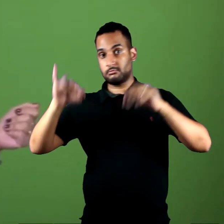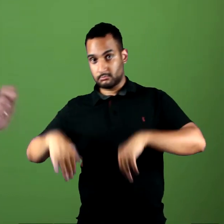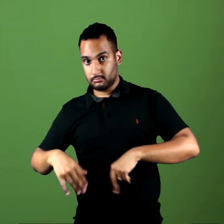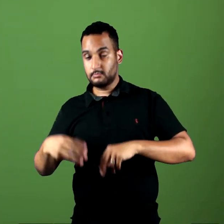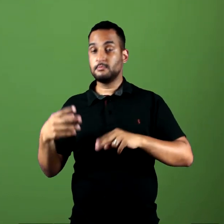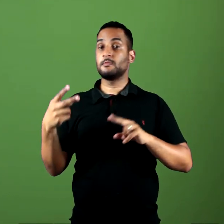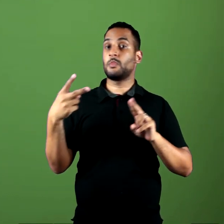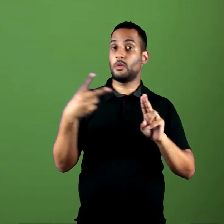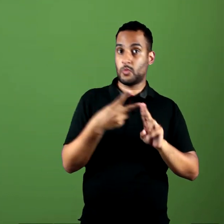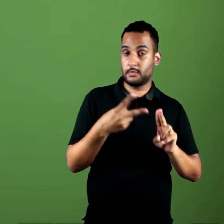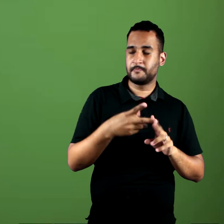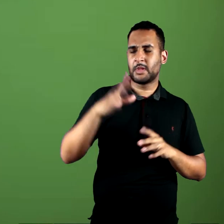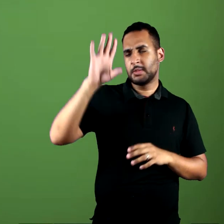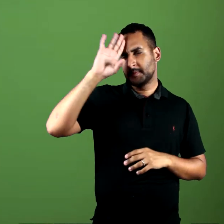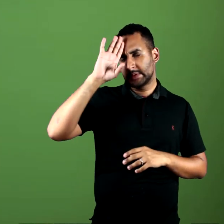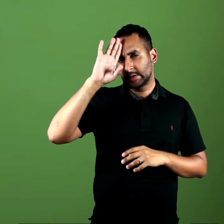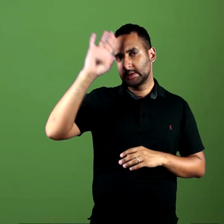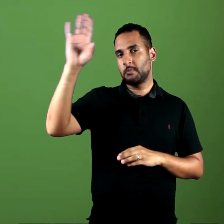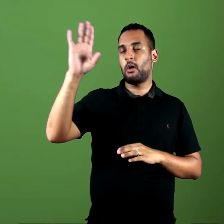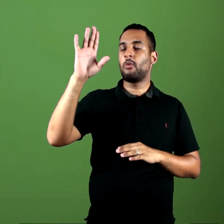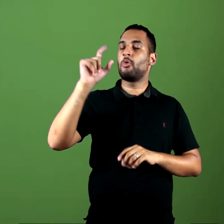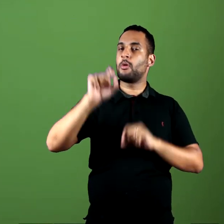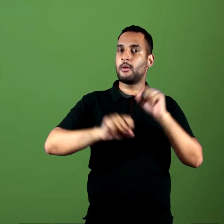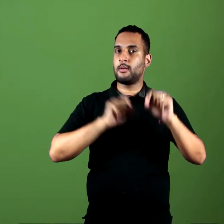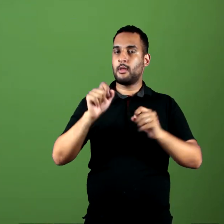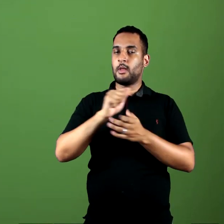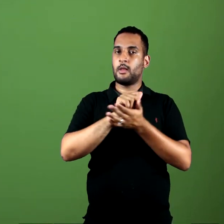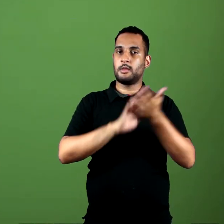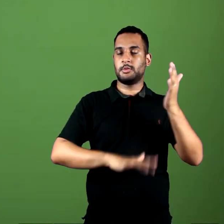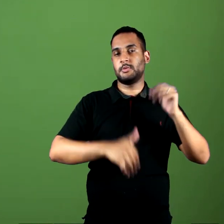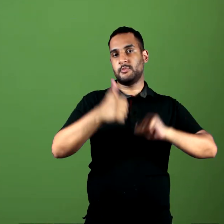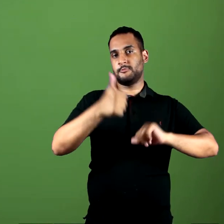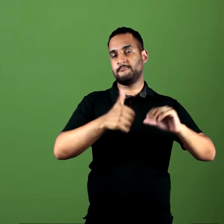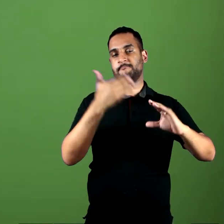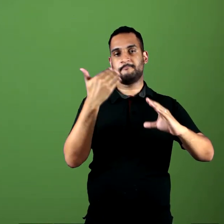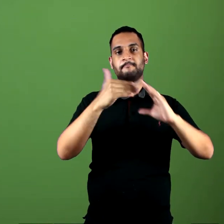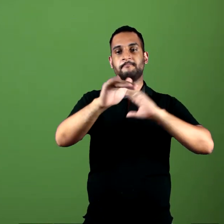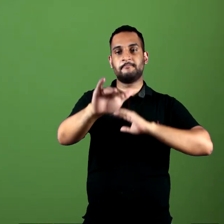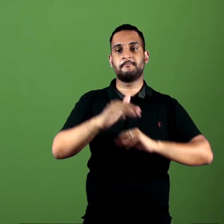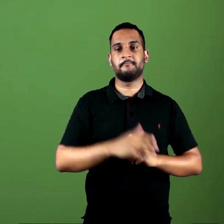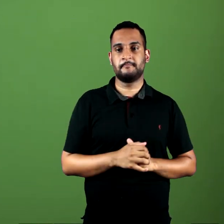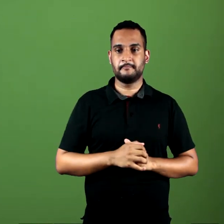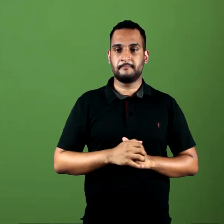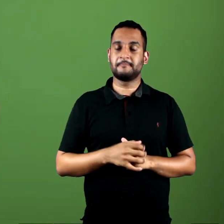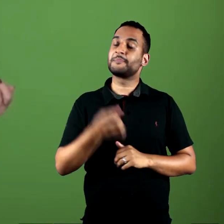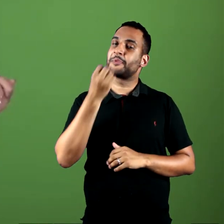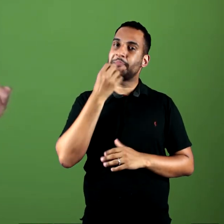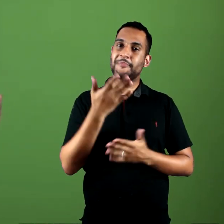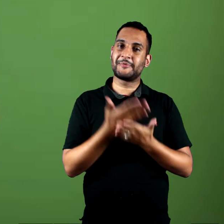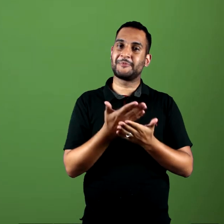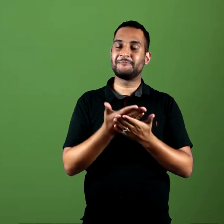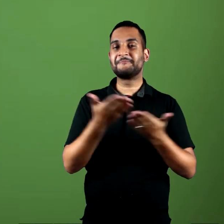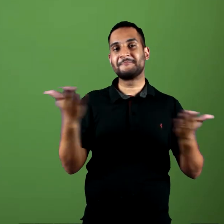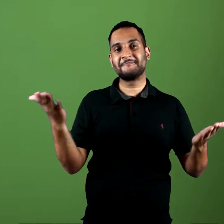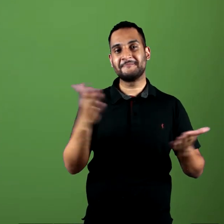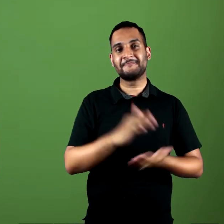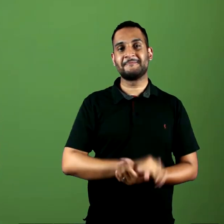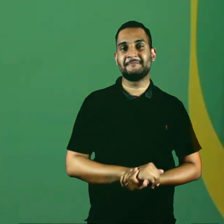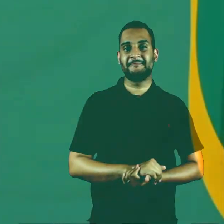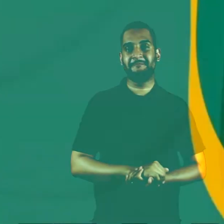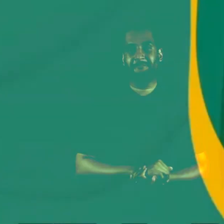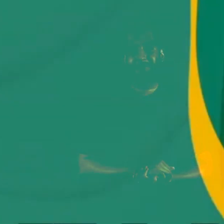módulo, principalmente para o envio das suas atividades avaliativas. Ótimos estudos!